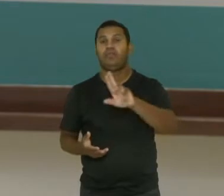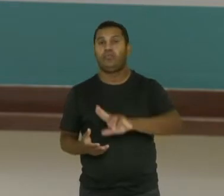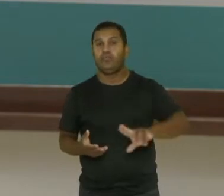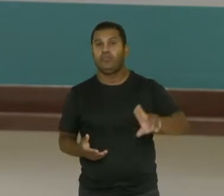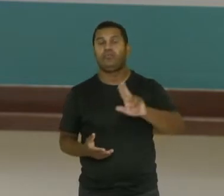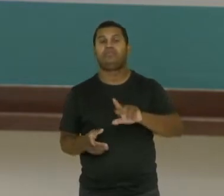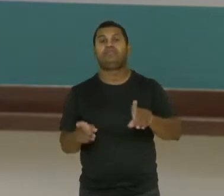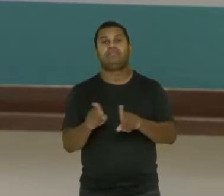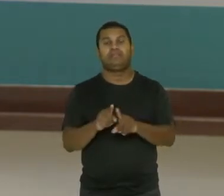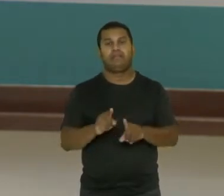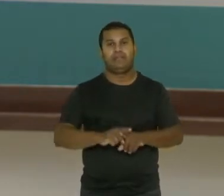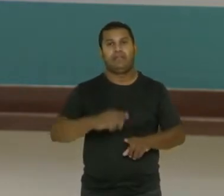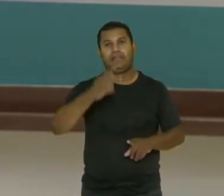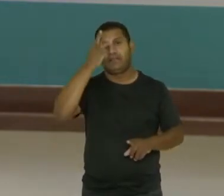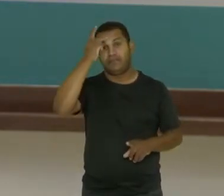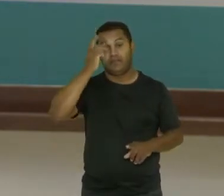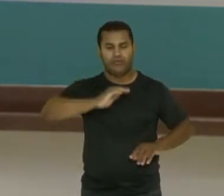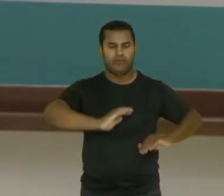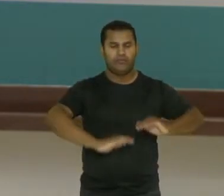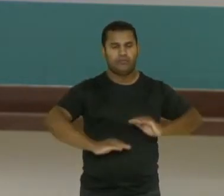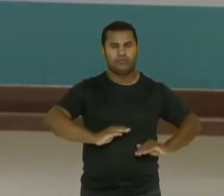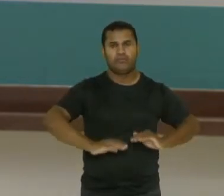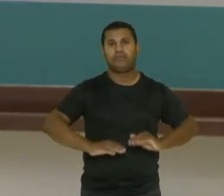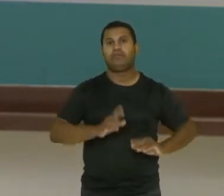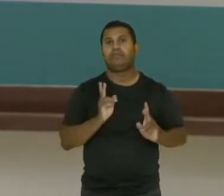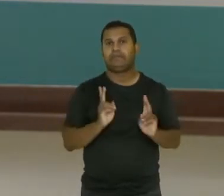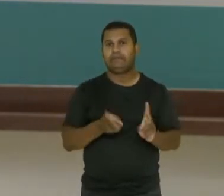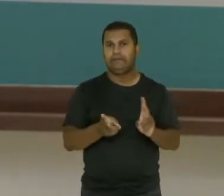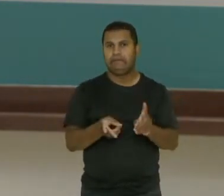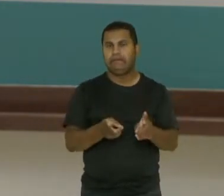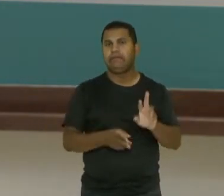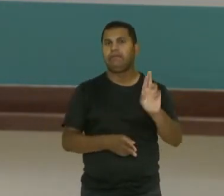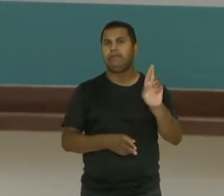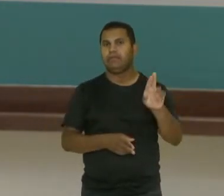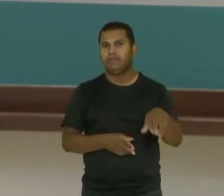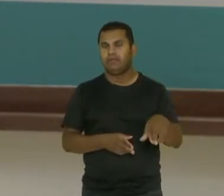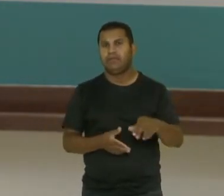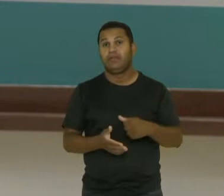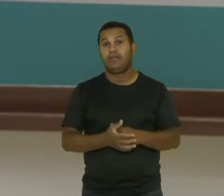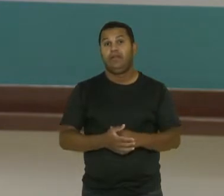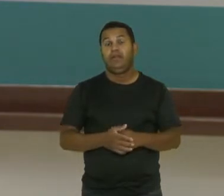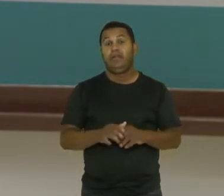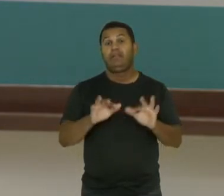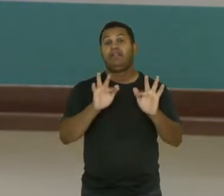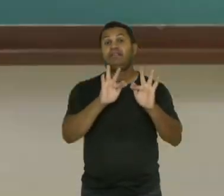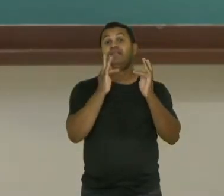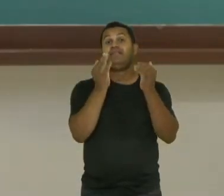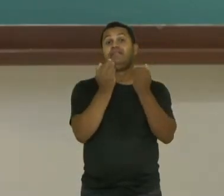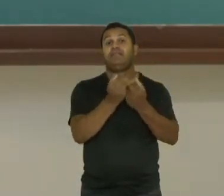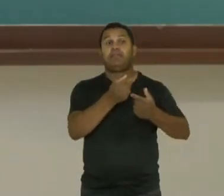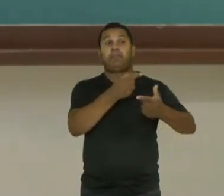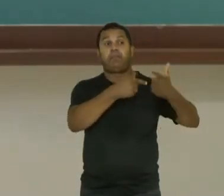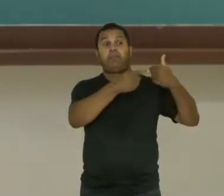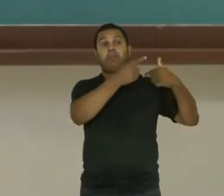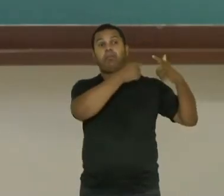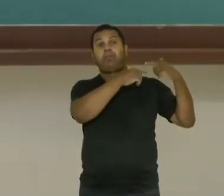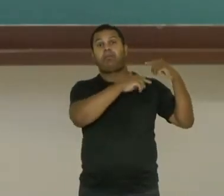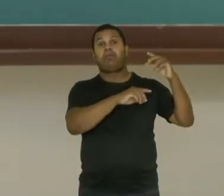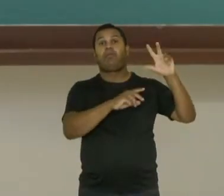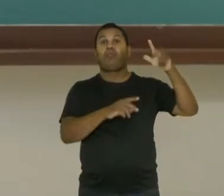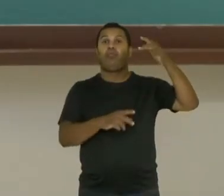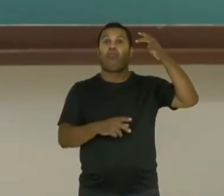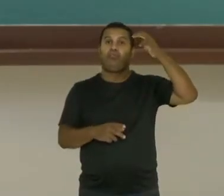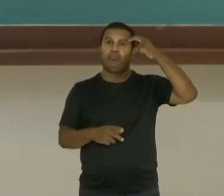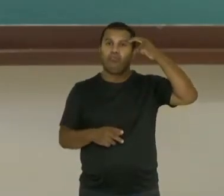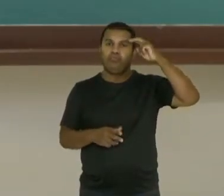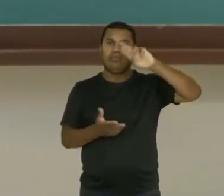os fatores culturais, a influência e da onde vem essa dança desse povo. Uma mistura muito interessante,